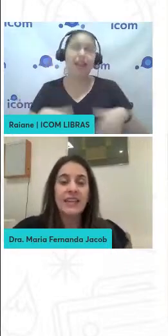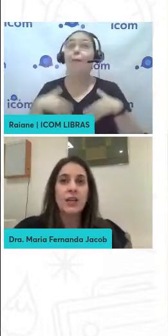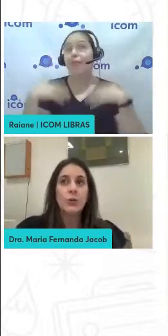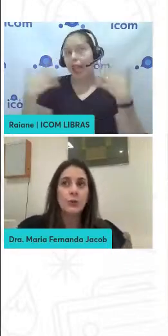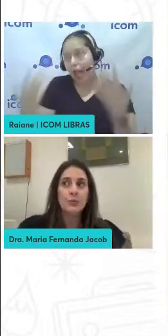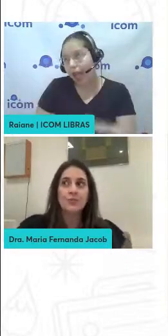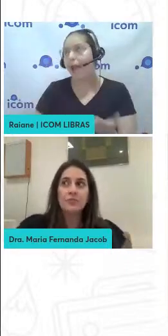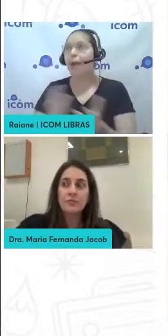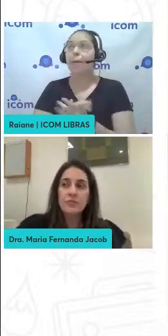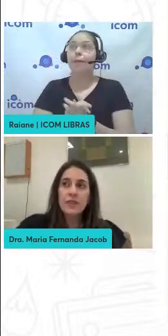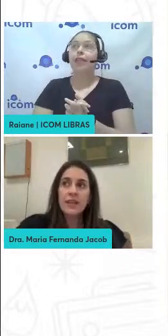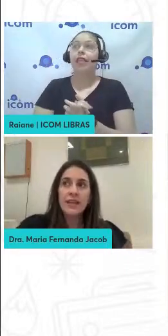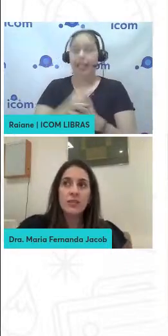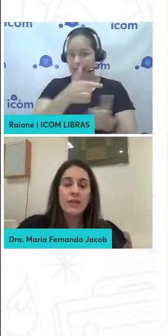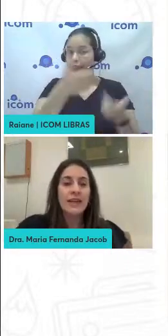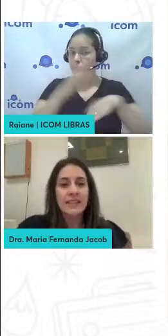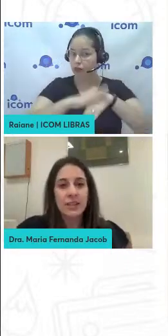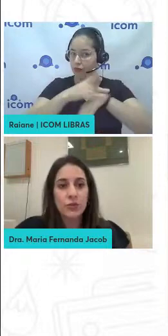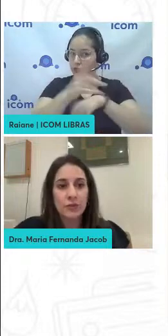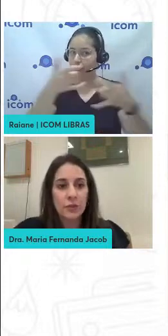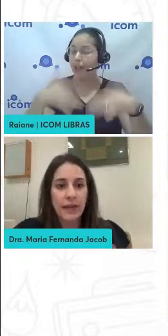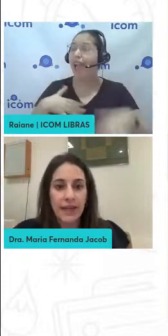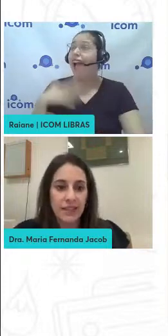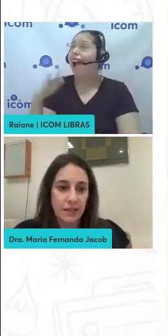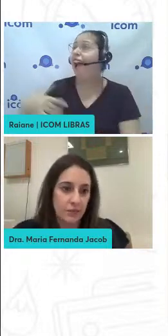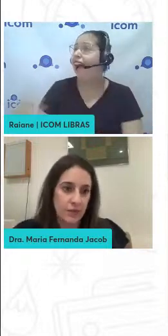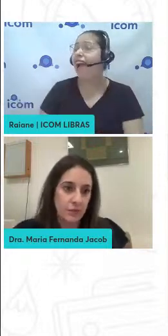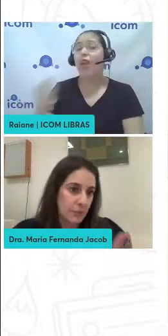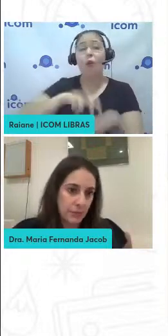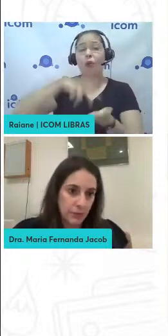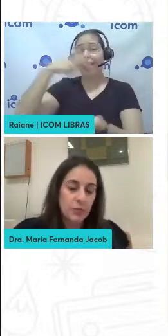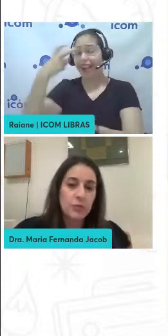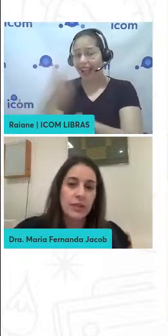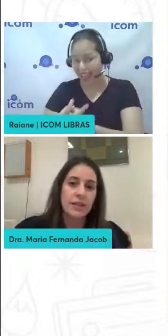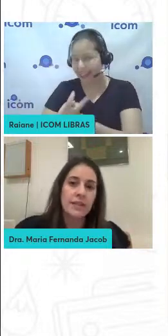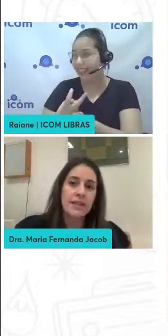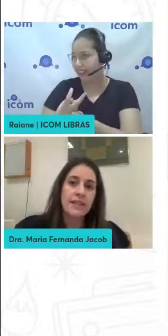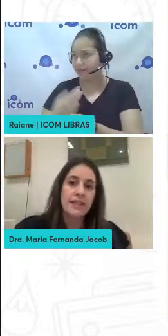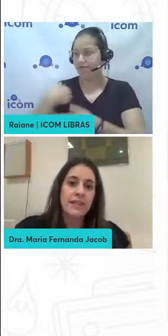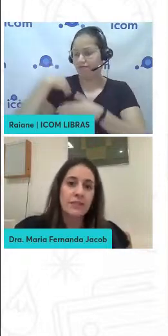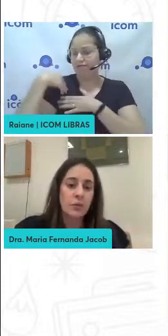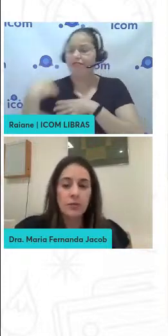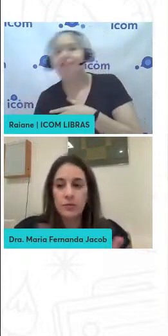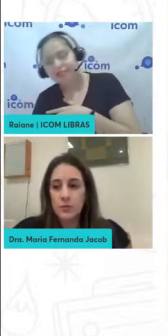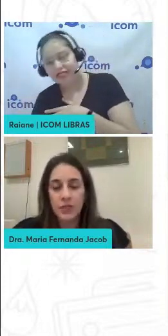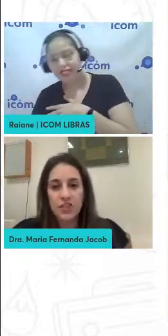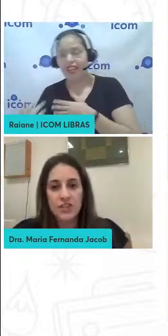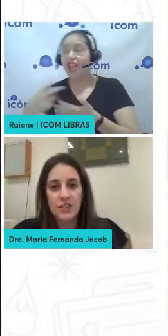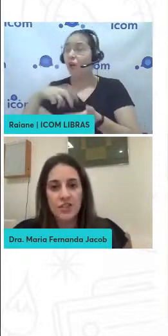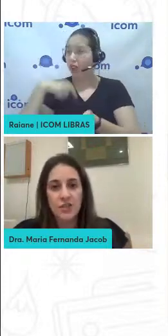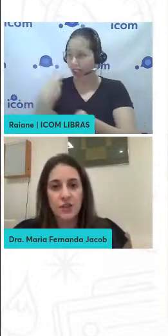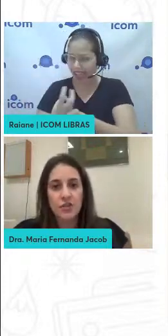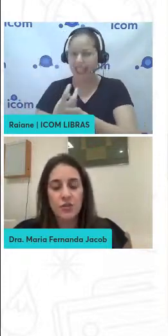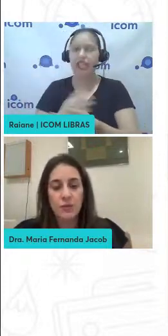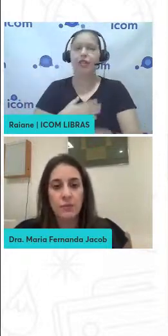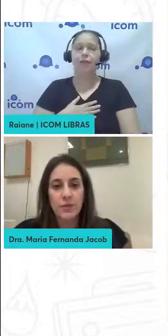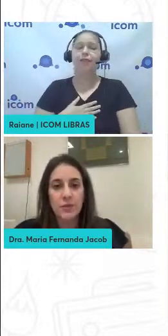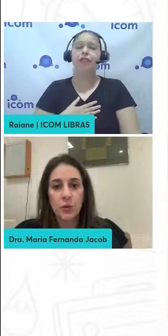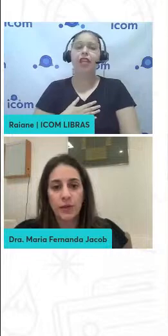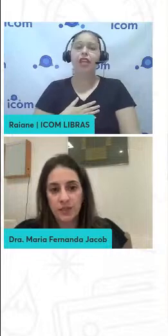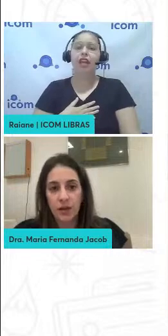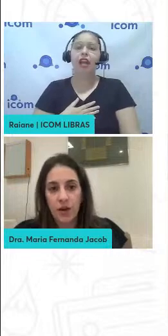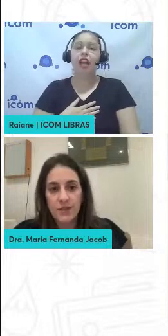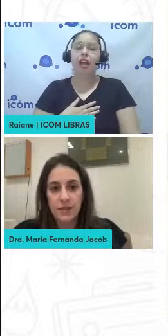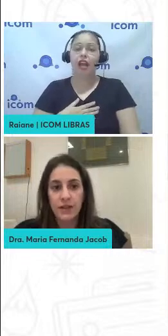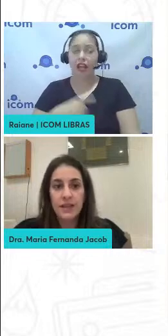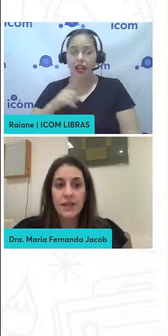que é? Que eu caí, eu sofri uma queda da minha própria altura, e vamos supor que a gente esteja de frente a uma